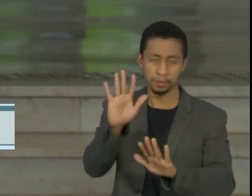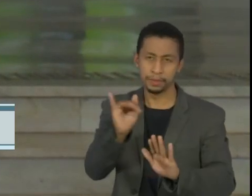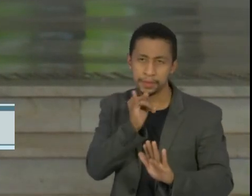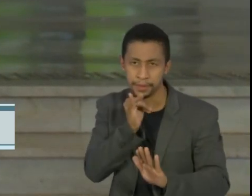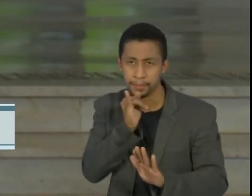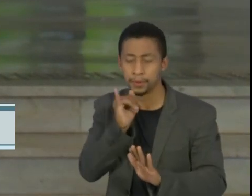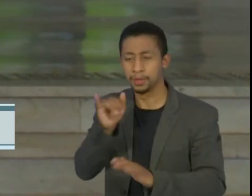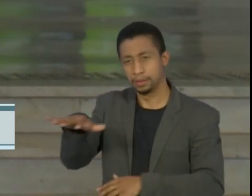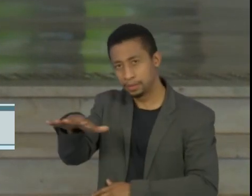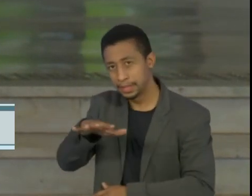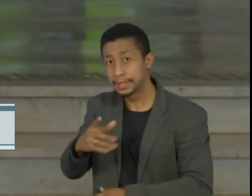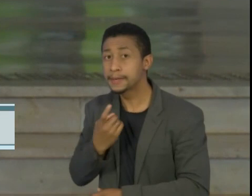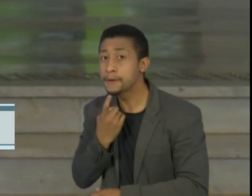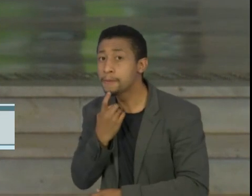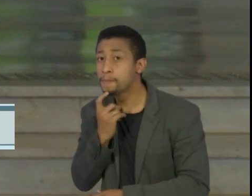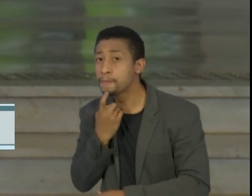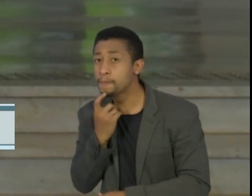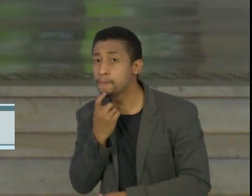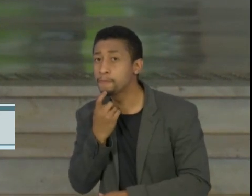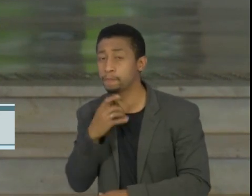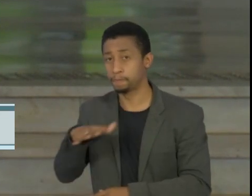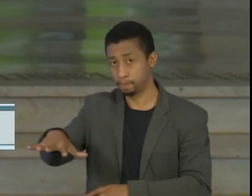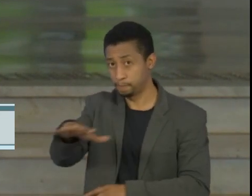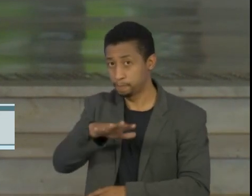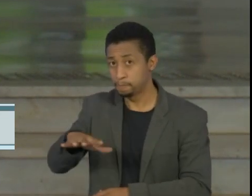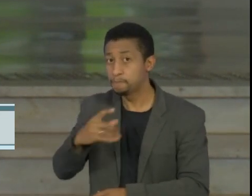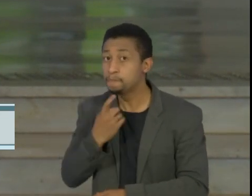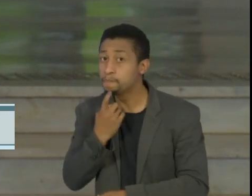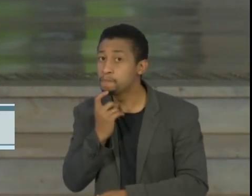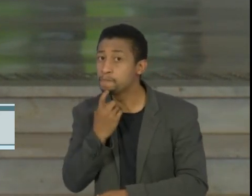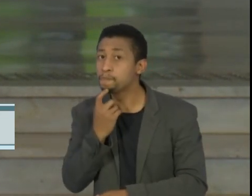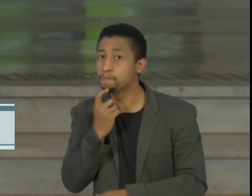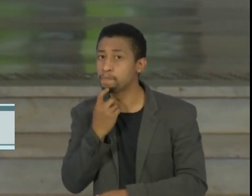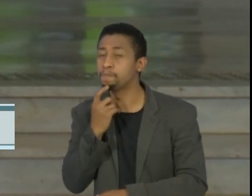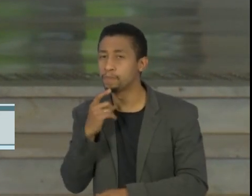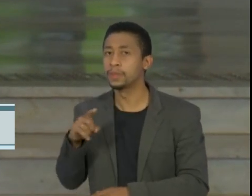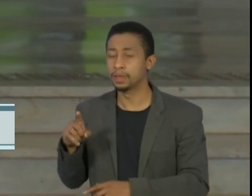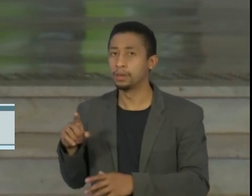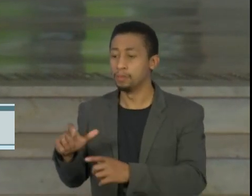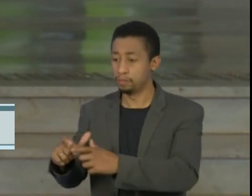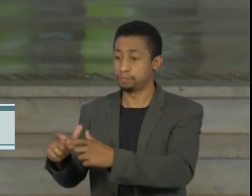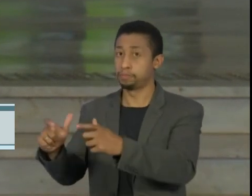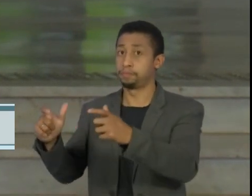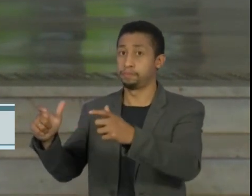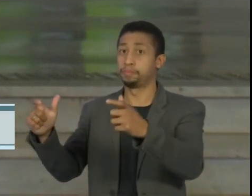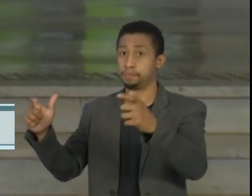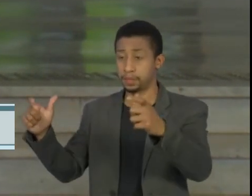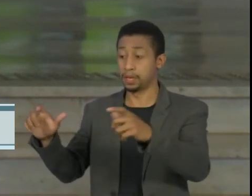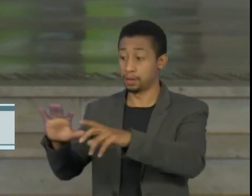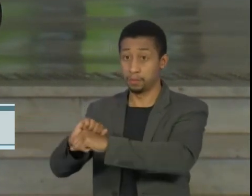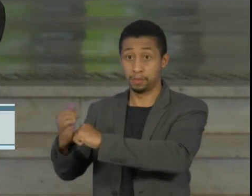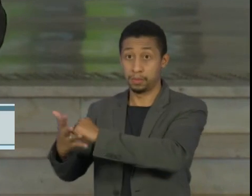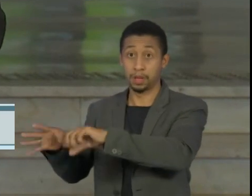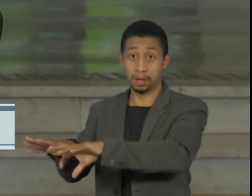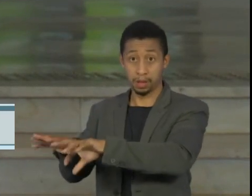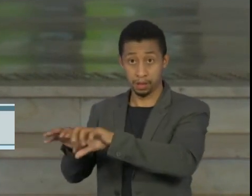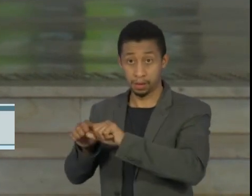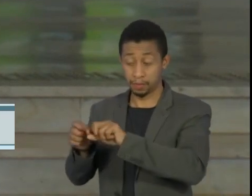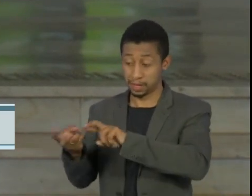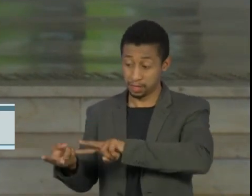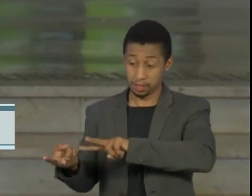que é uma região que está com um forte número de casos, né, não teve necessidade de